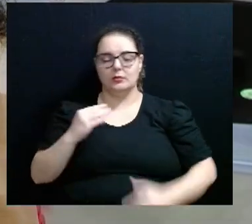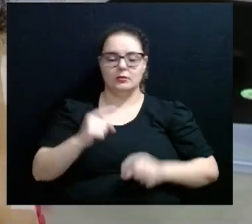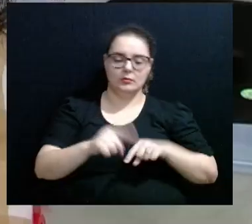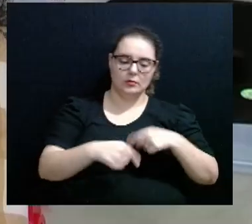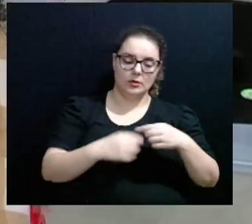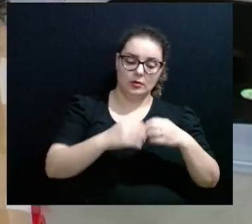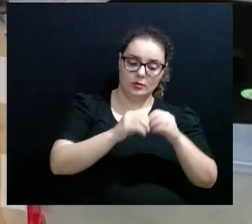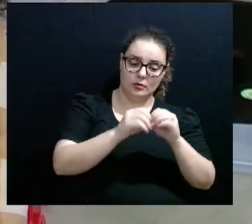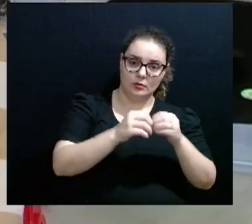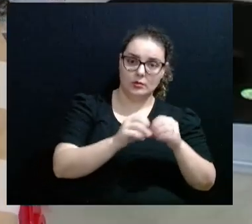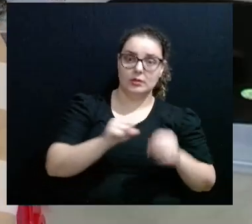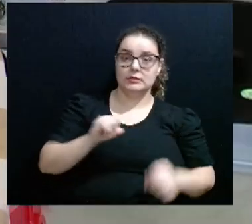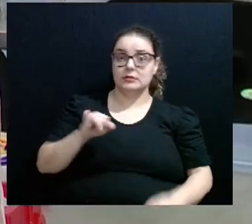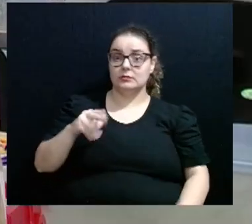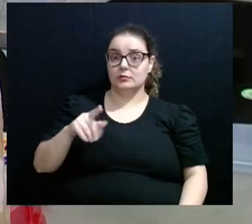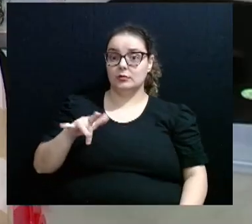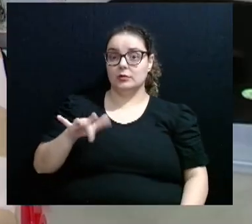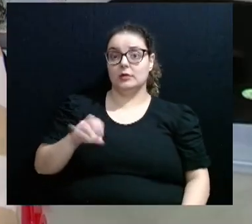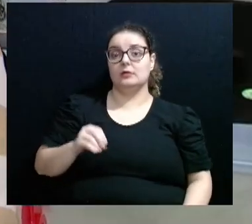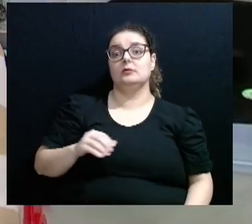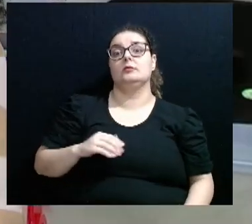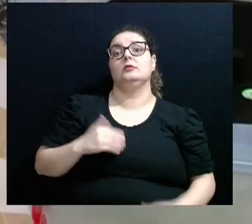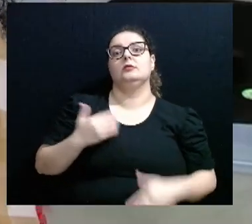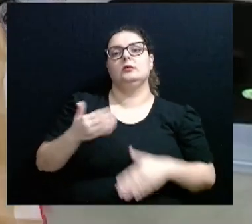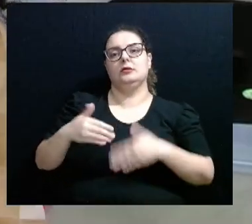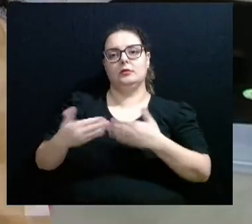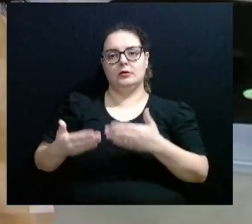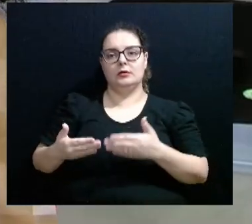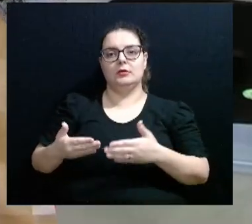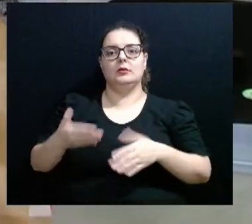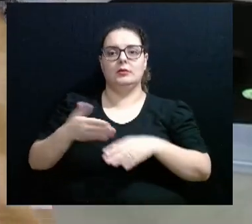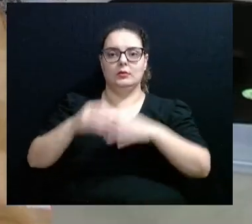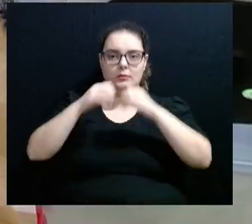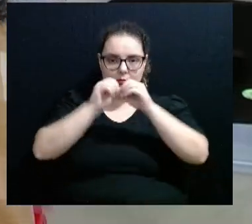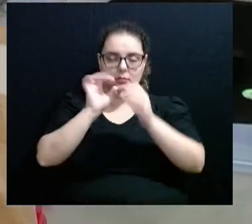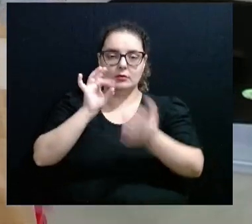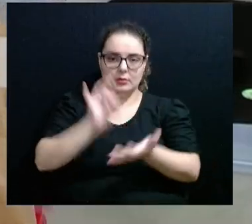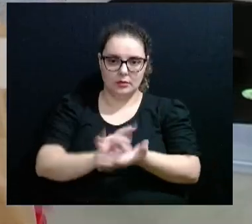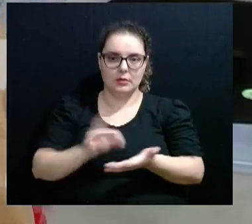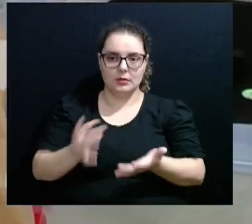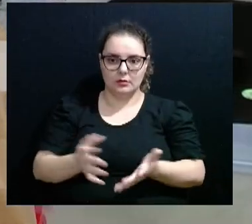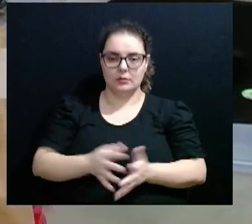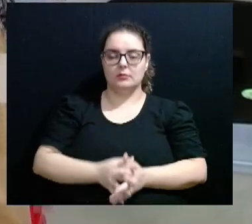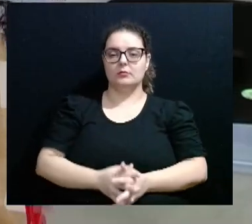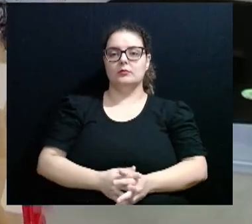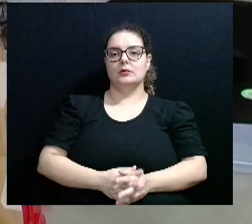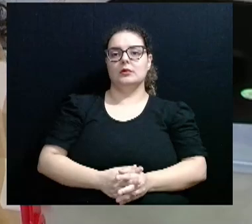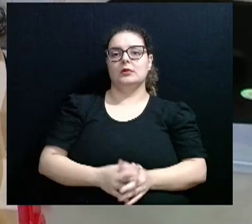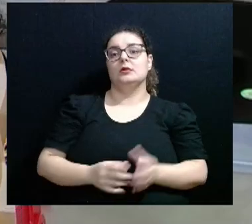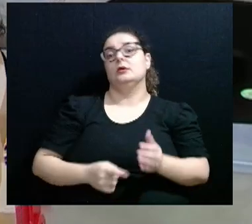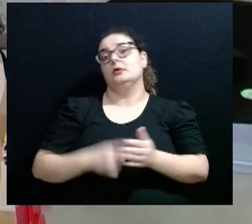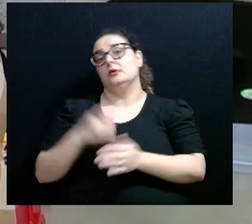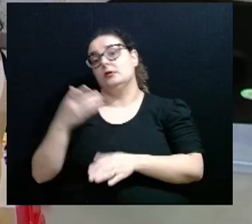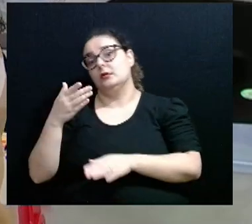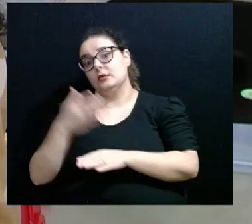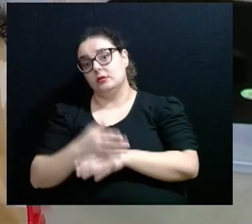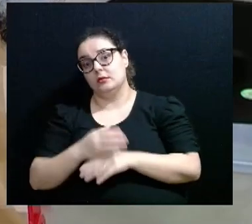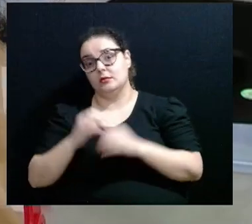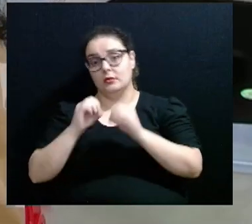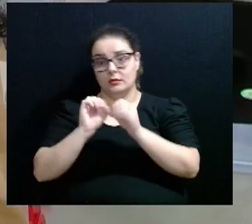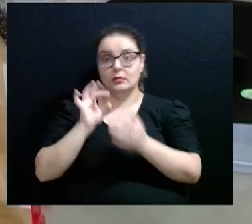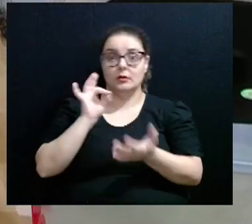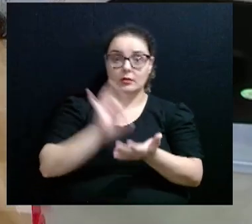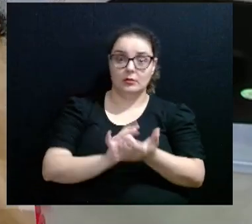simulado e ele vai começar assim a entrar num laboratório real. Então essas primeiras entradas no laboratório real é com supervisão,